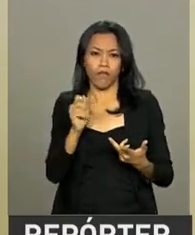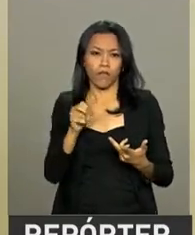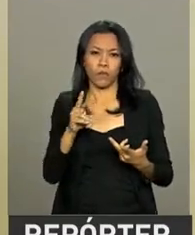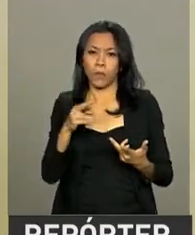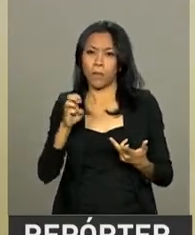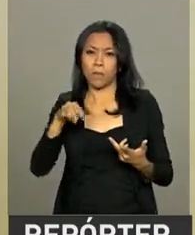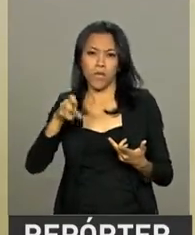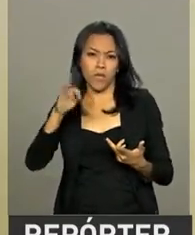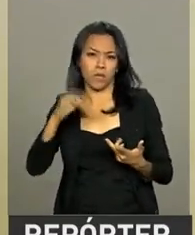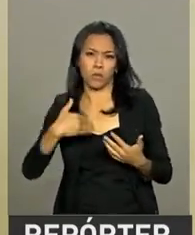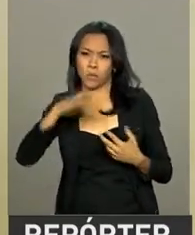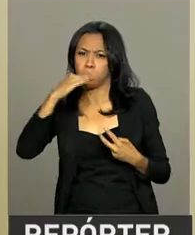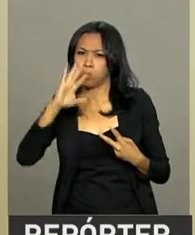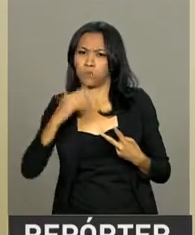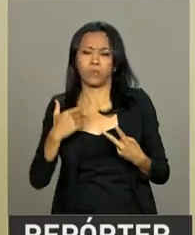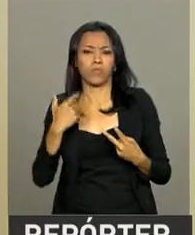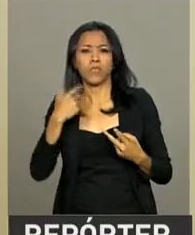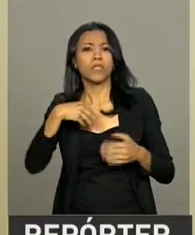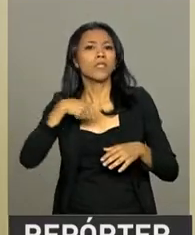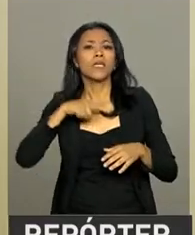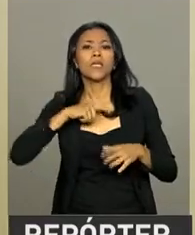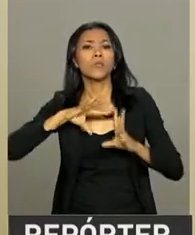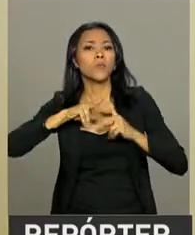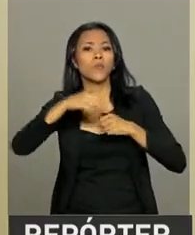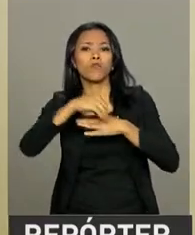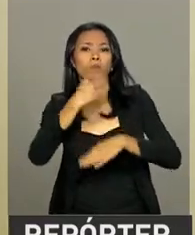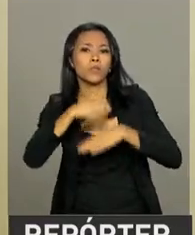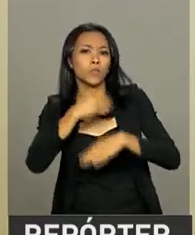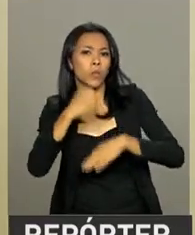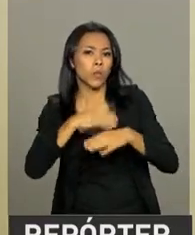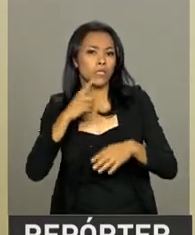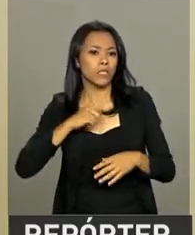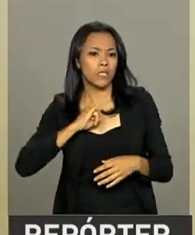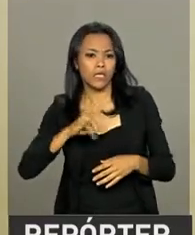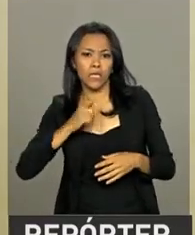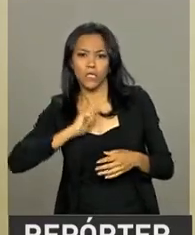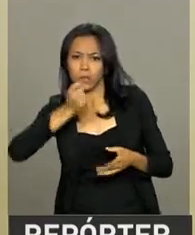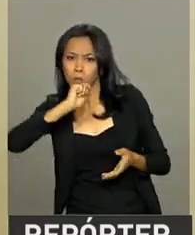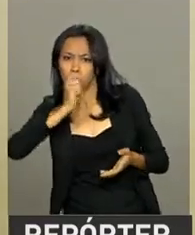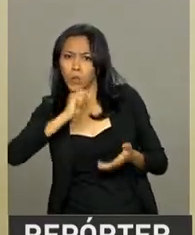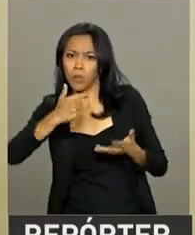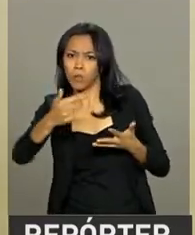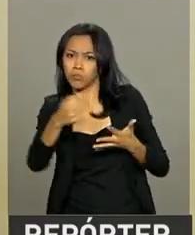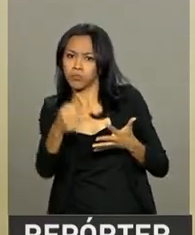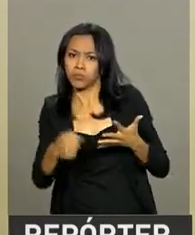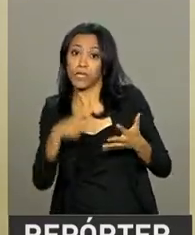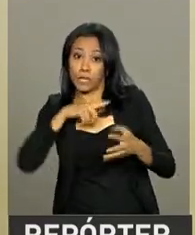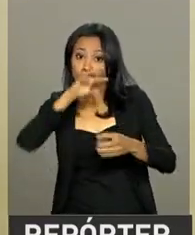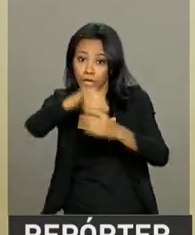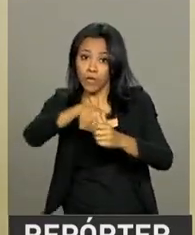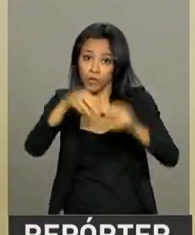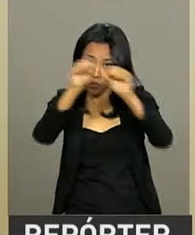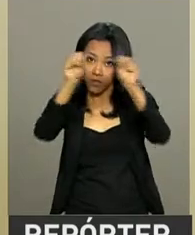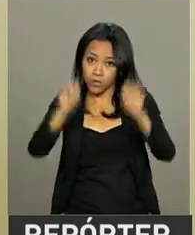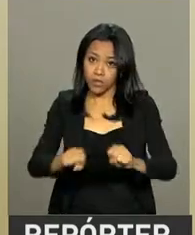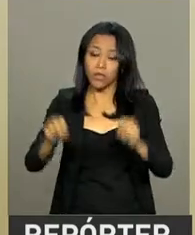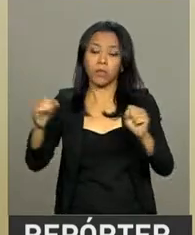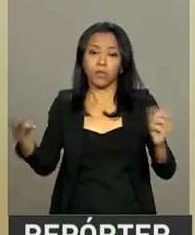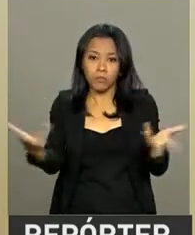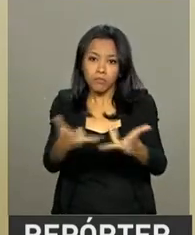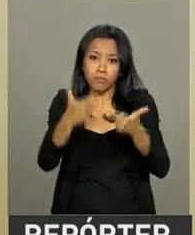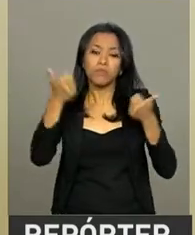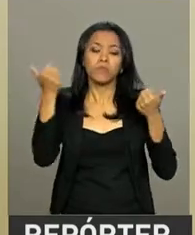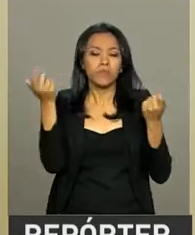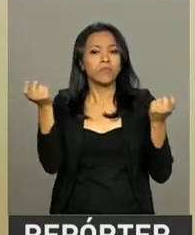valoração inferior, seja por uma possibilidade de drogas ou de alguma substância ilícita. Então, com esse sistema, a gente aprimora muito o controle